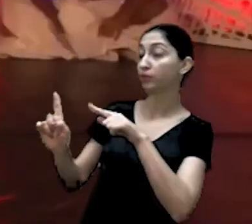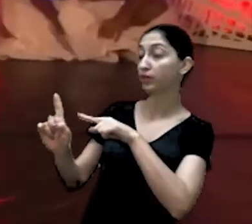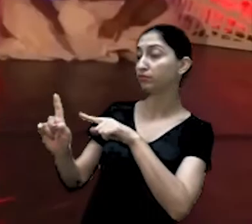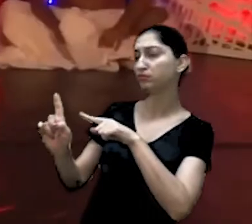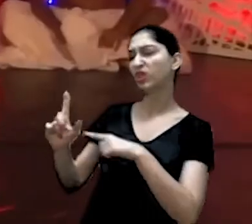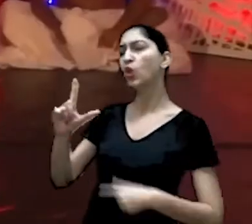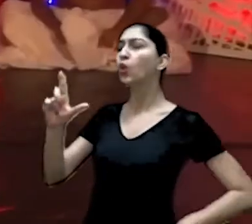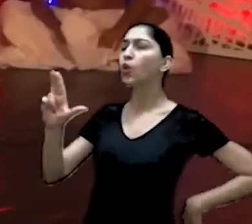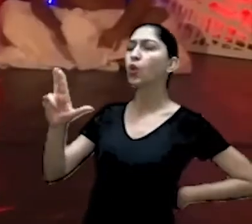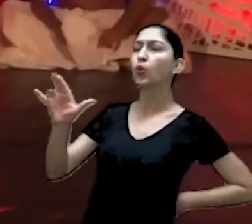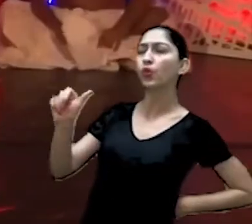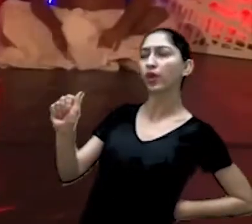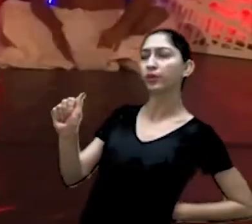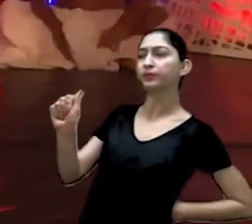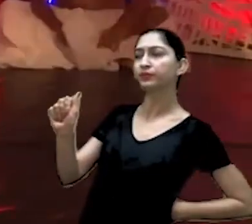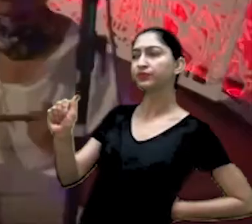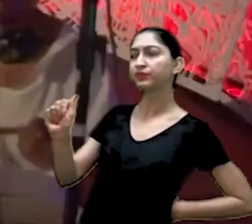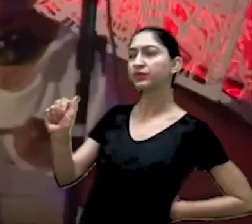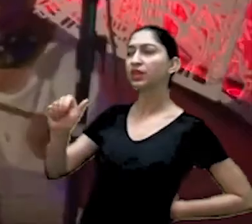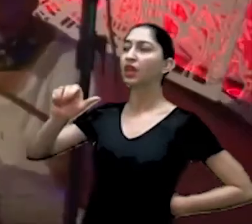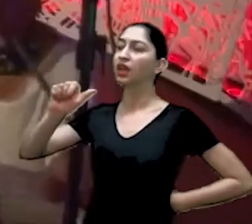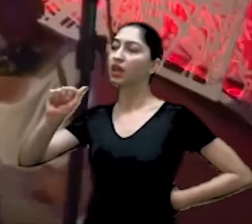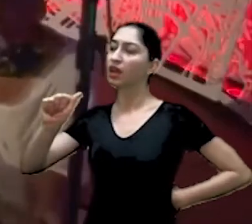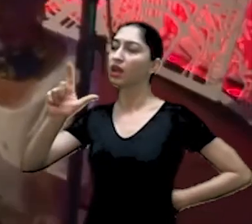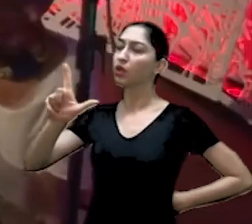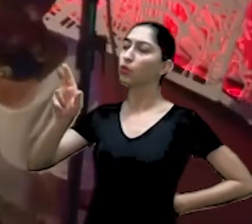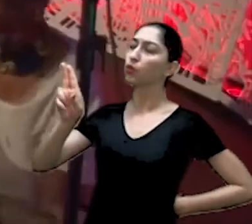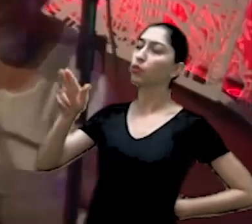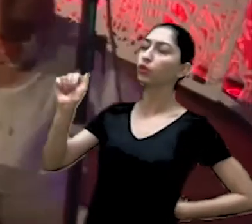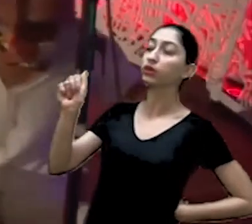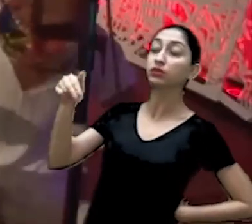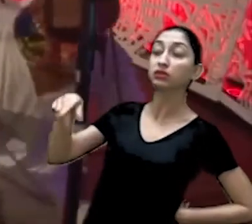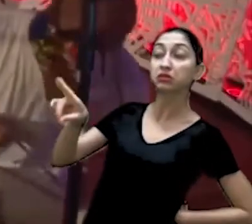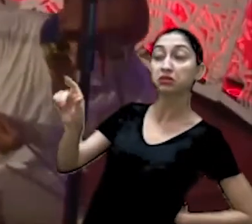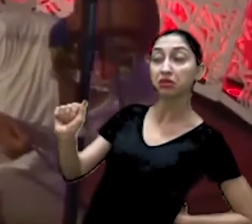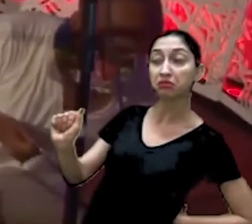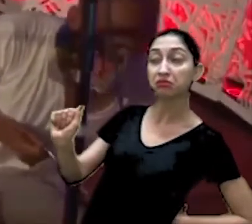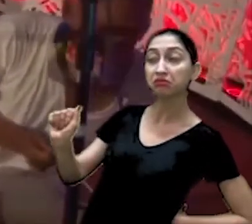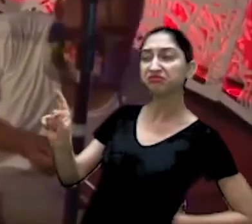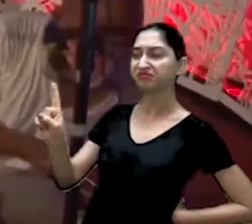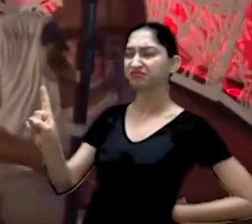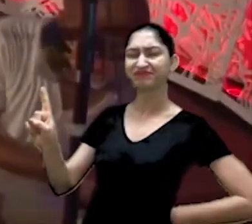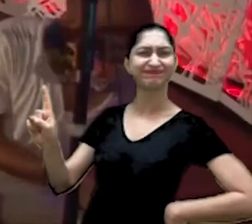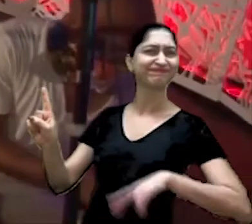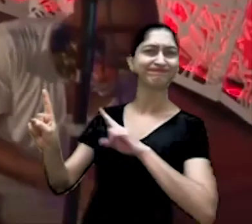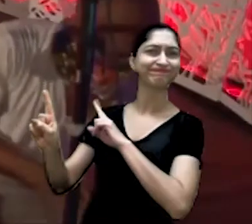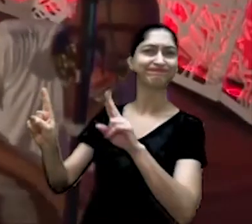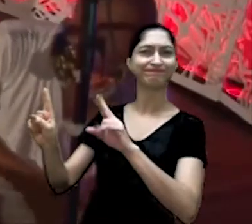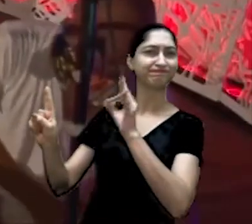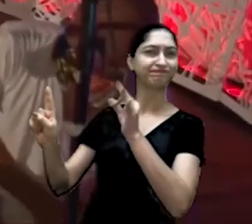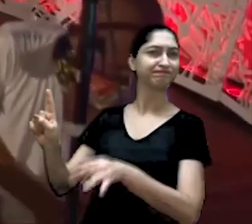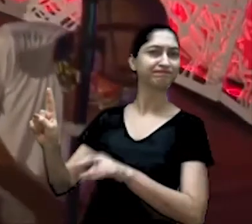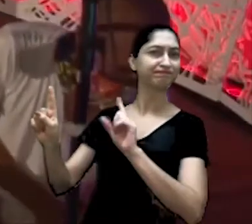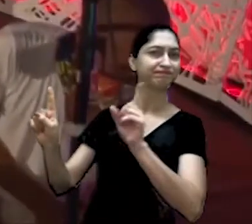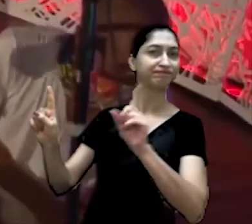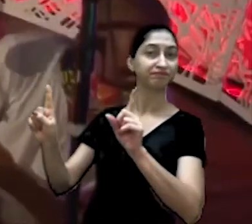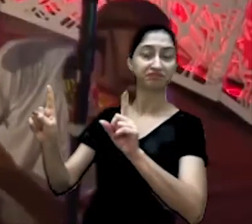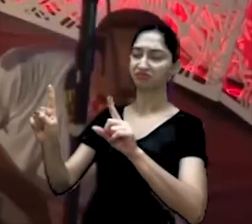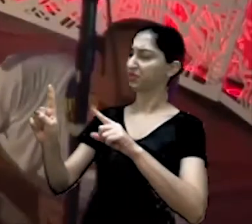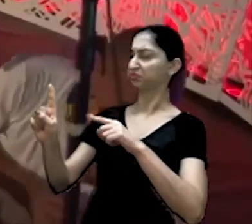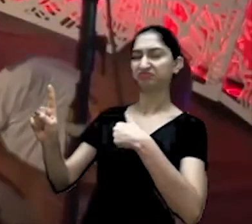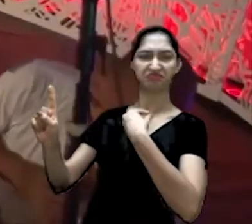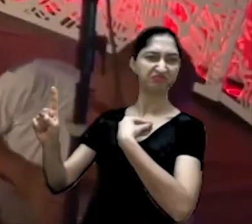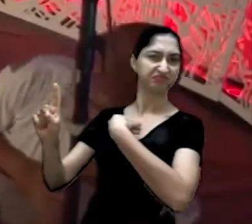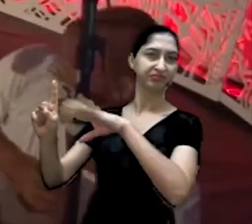lua, a Luanda. Mas nenhum deles deu certo. Então ela ficou sem nome